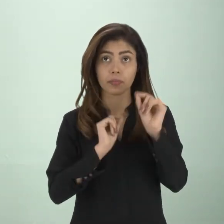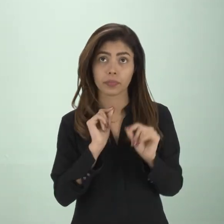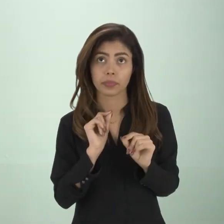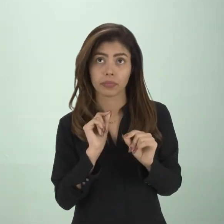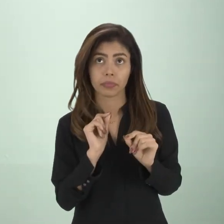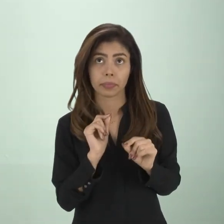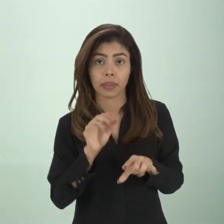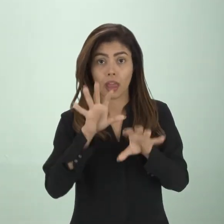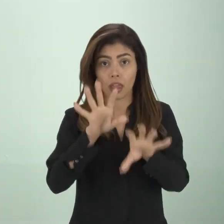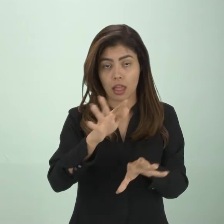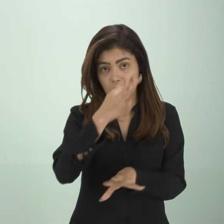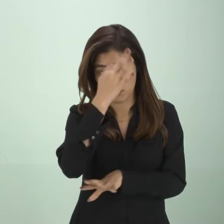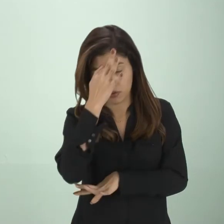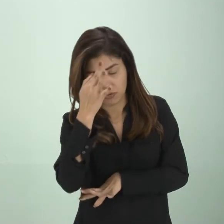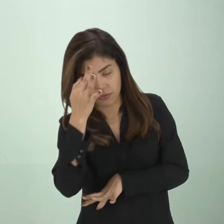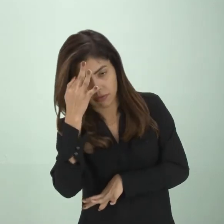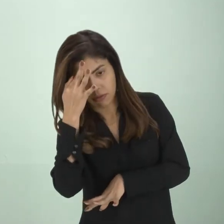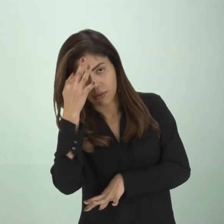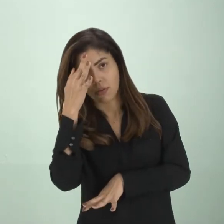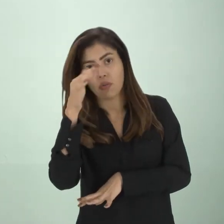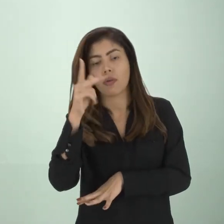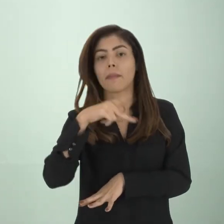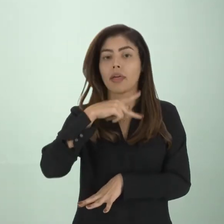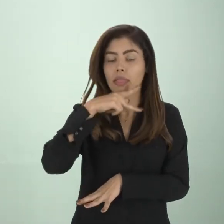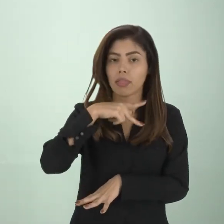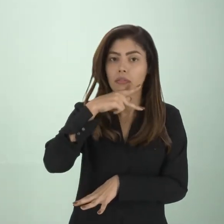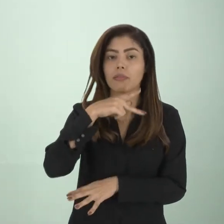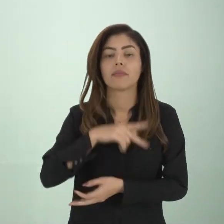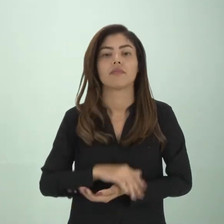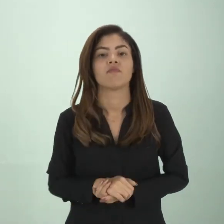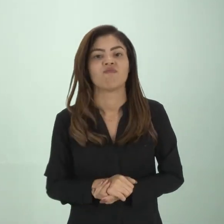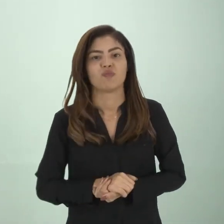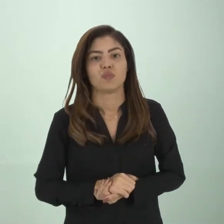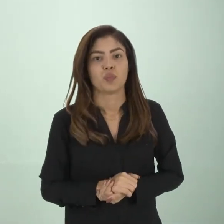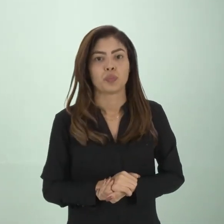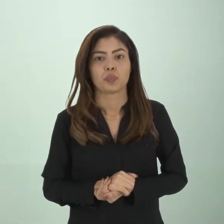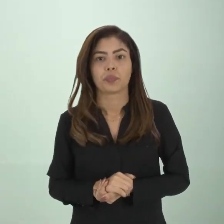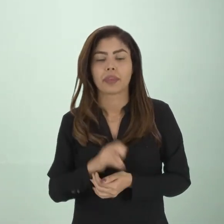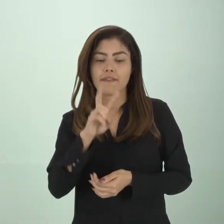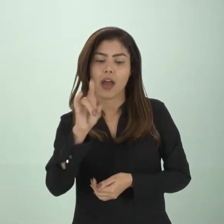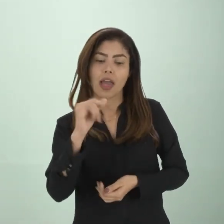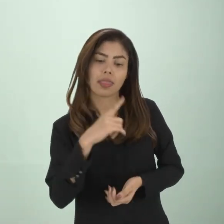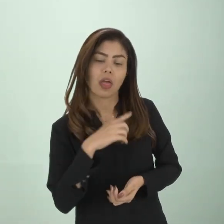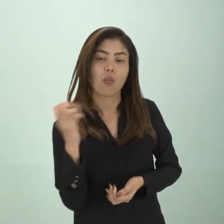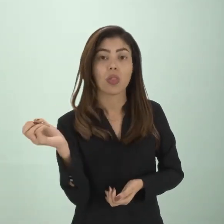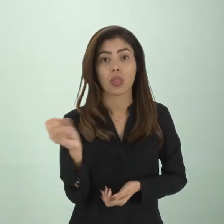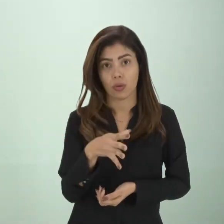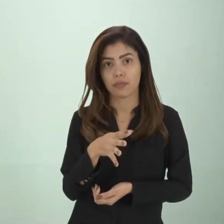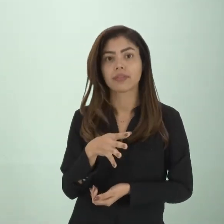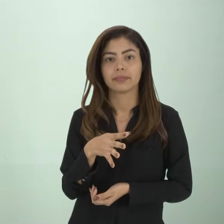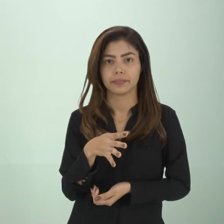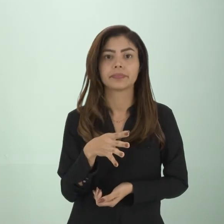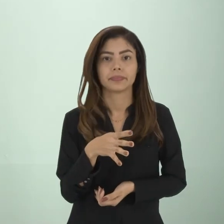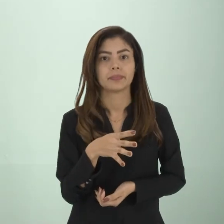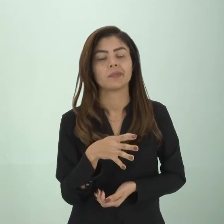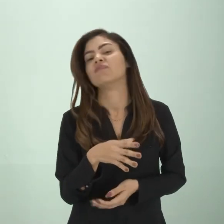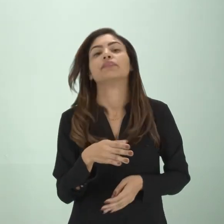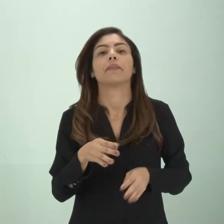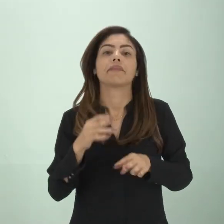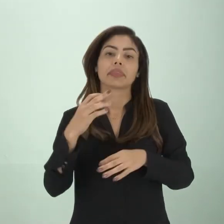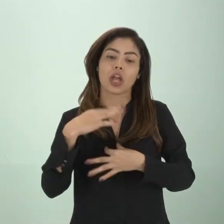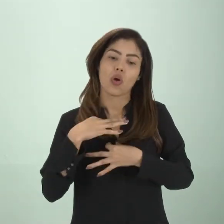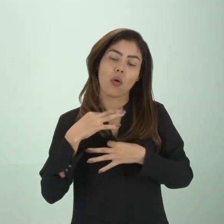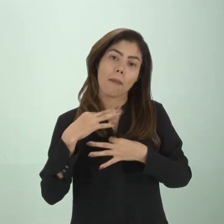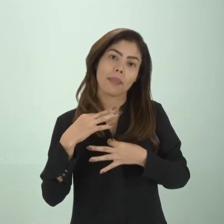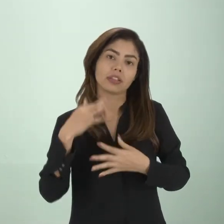que aquela filosofia do filósofo Platão, ela tenha uma nova roupagem, que é justamente a